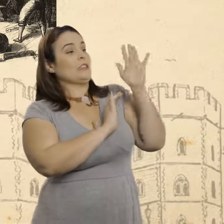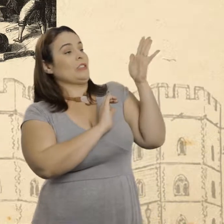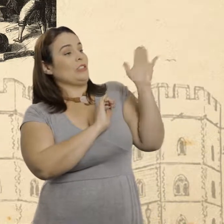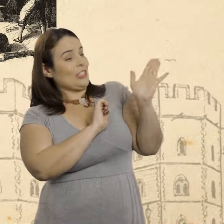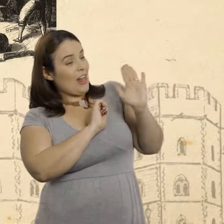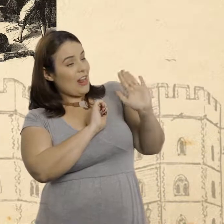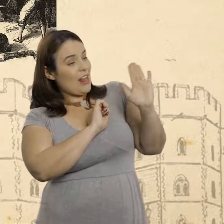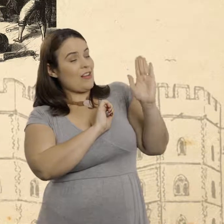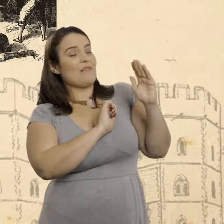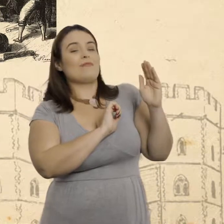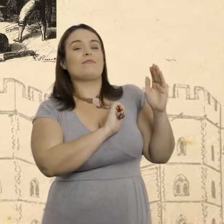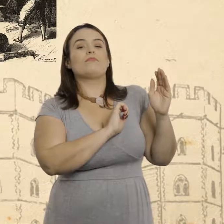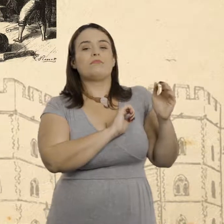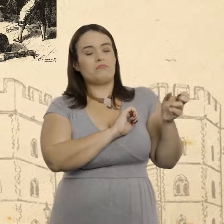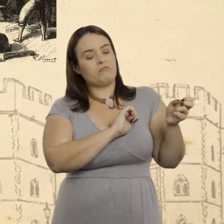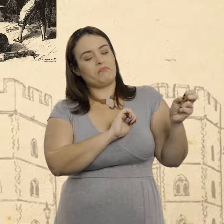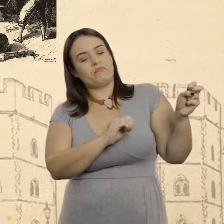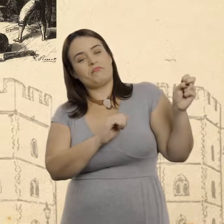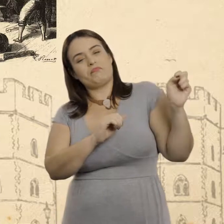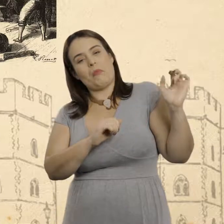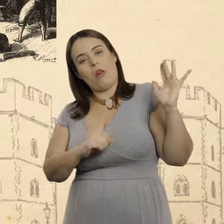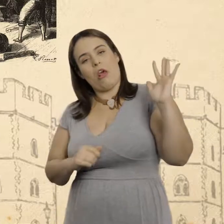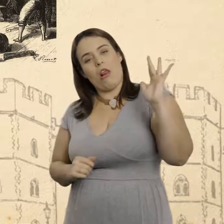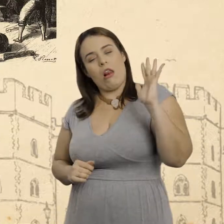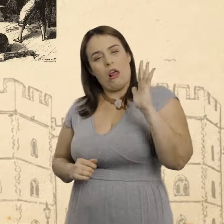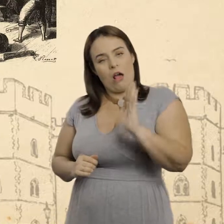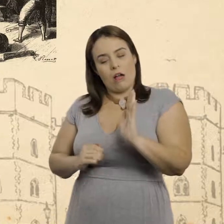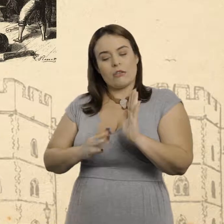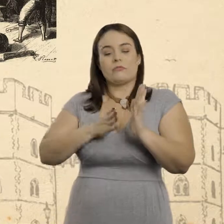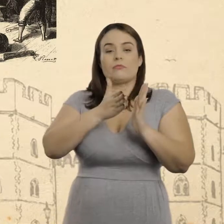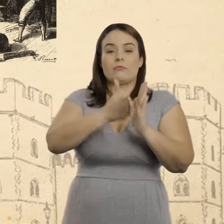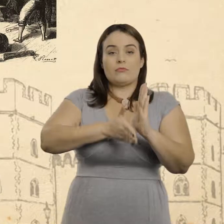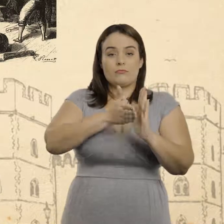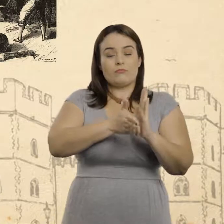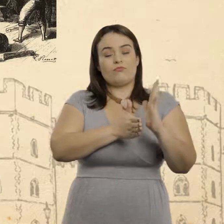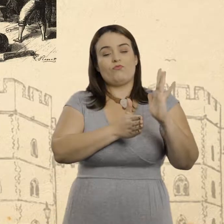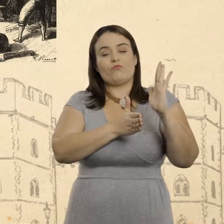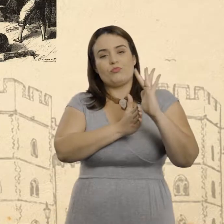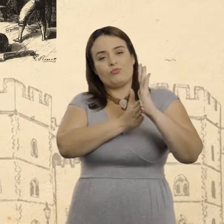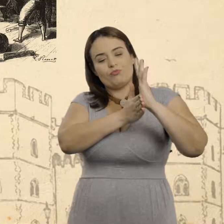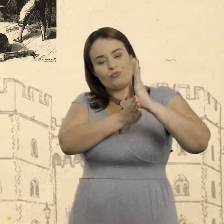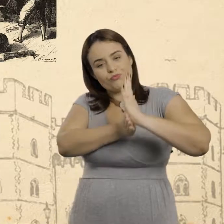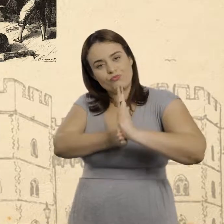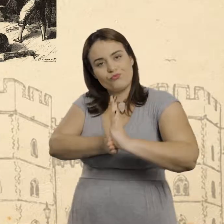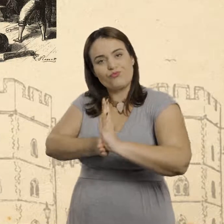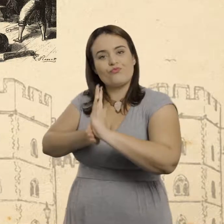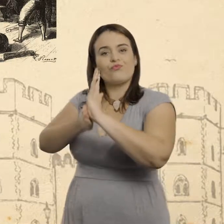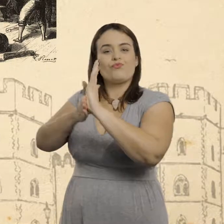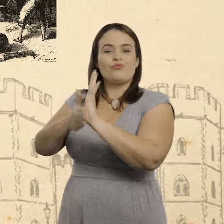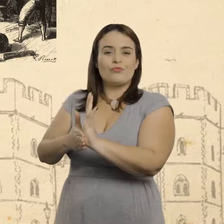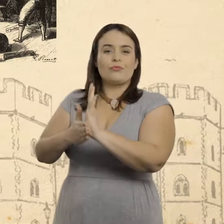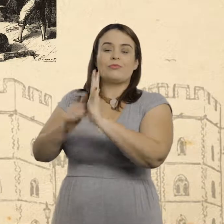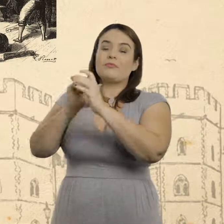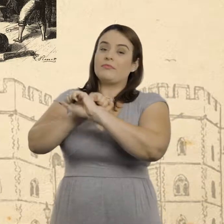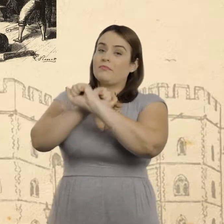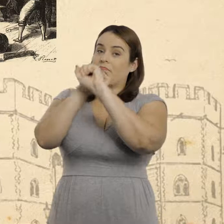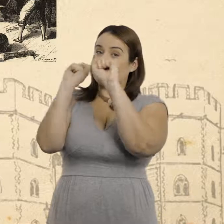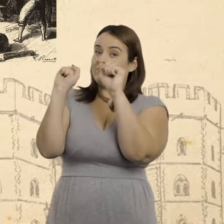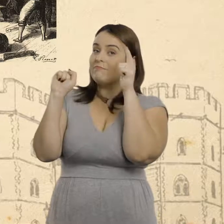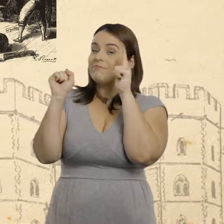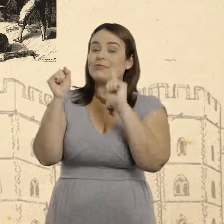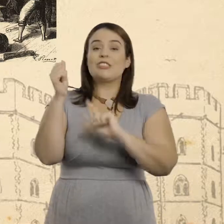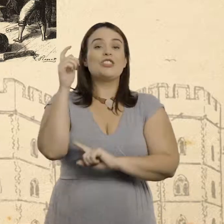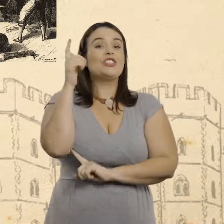da tripulação do navio e do comandante Speed e desembarcaram. Eles pegaram um trem em direção a